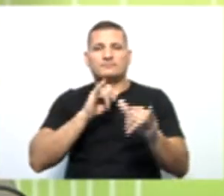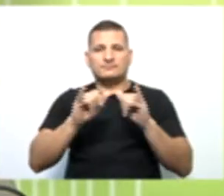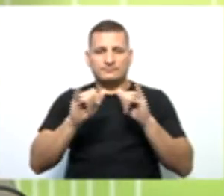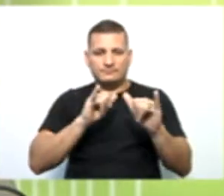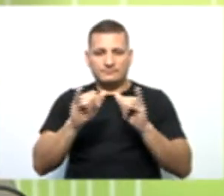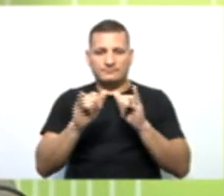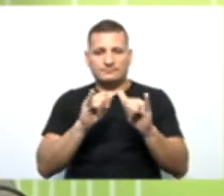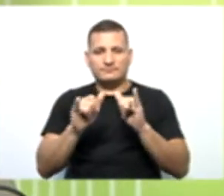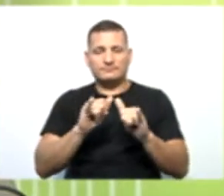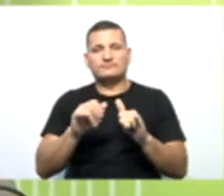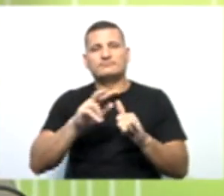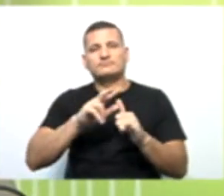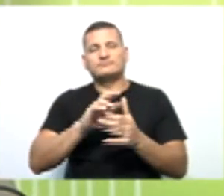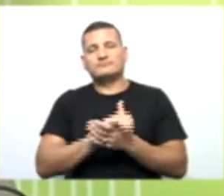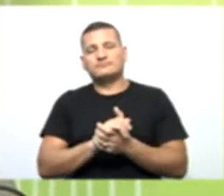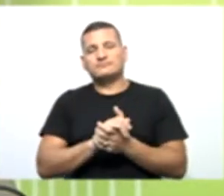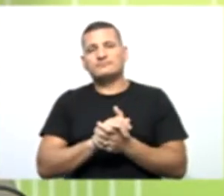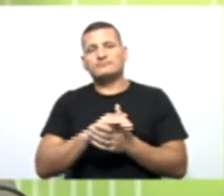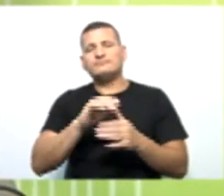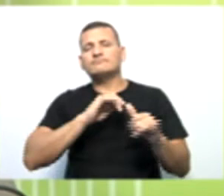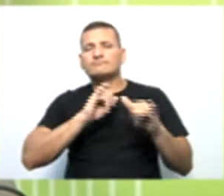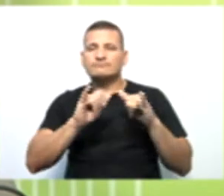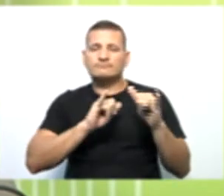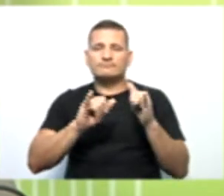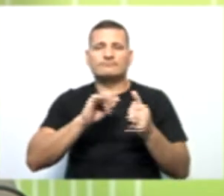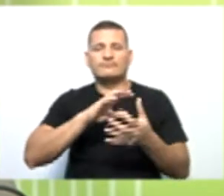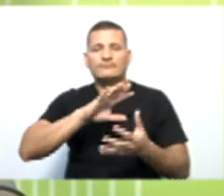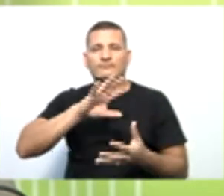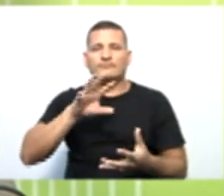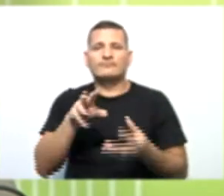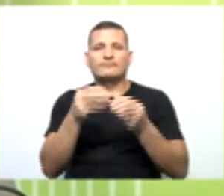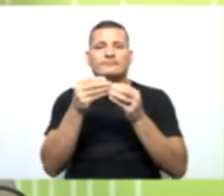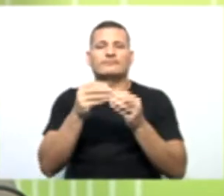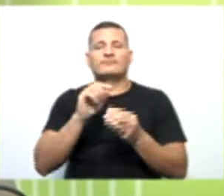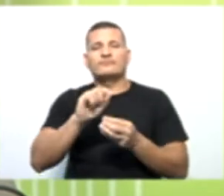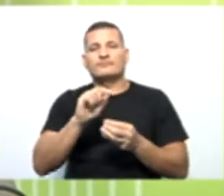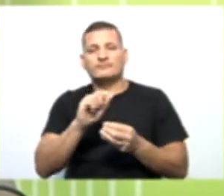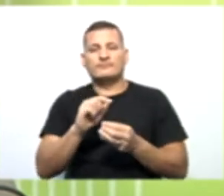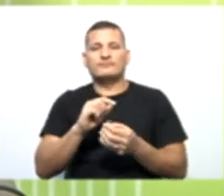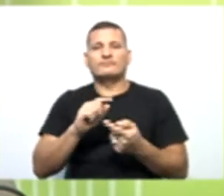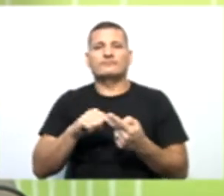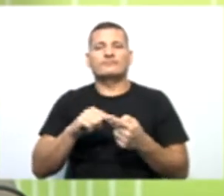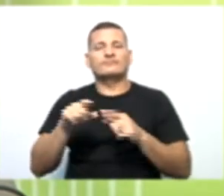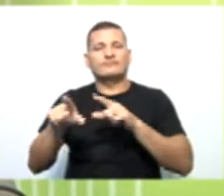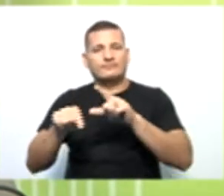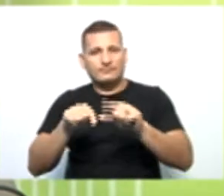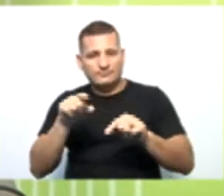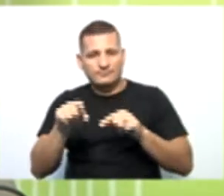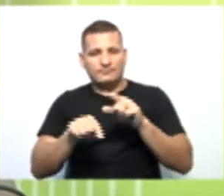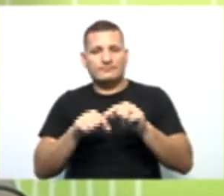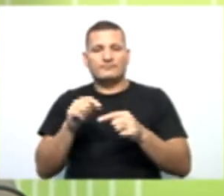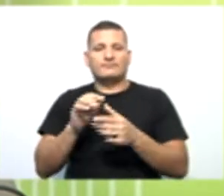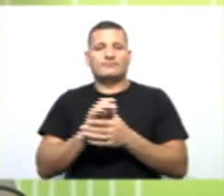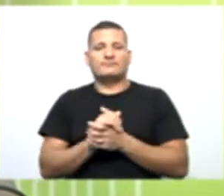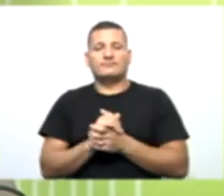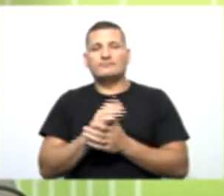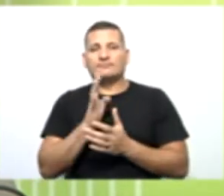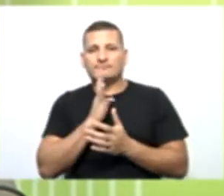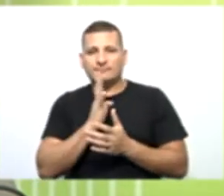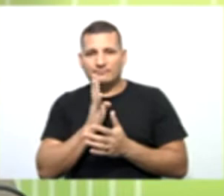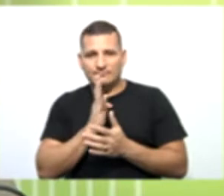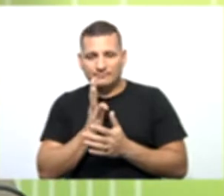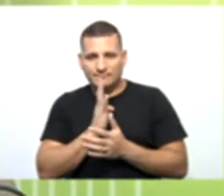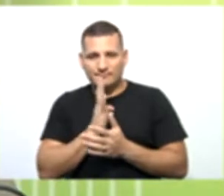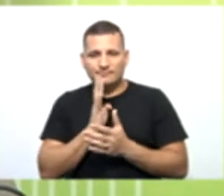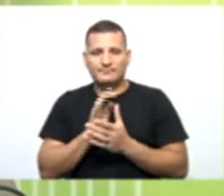que vai compor o quê? O nosso rol, a nossa seleção de